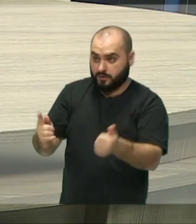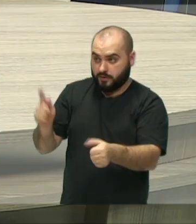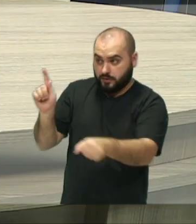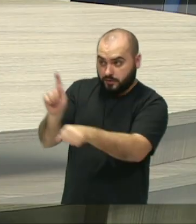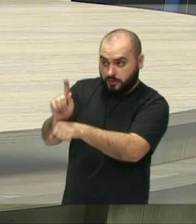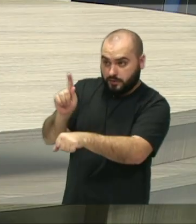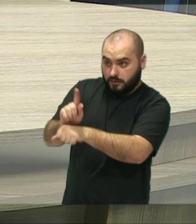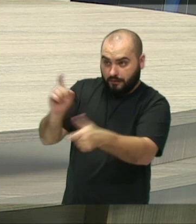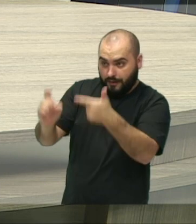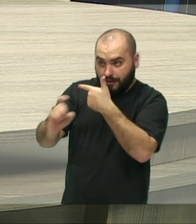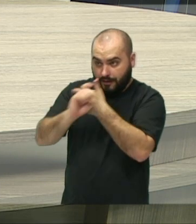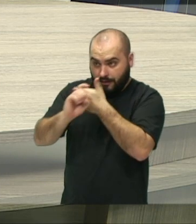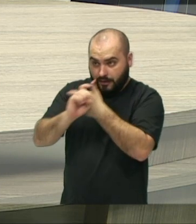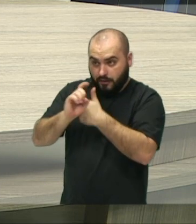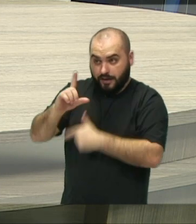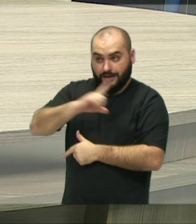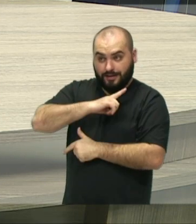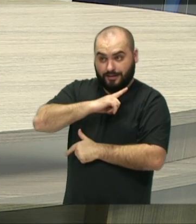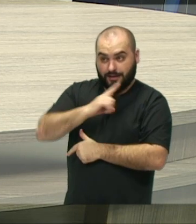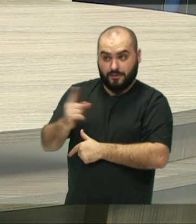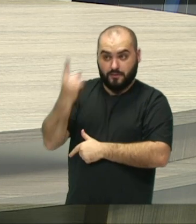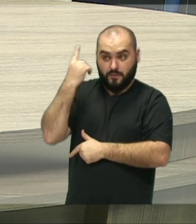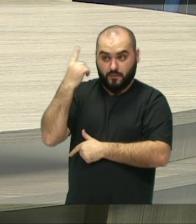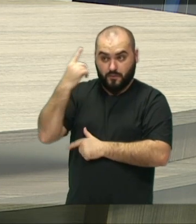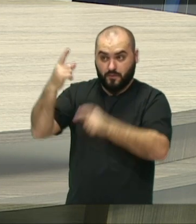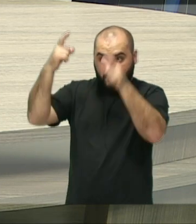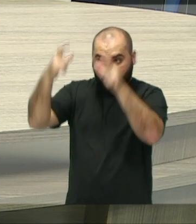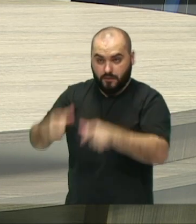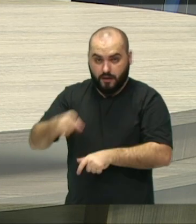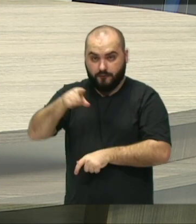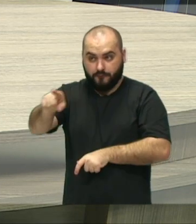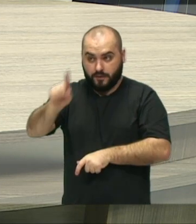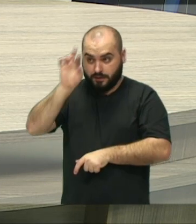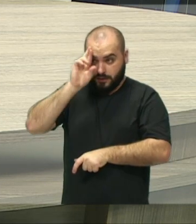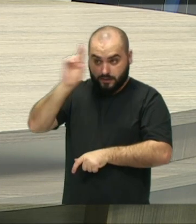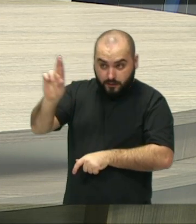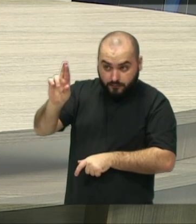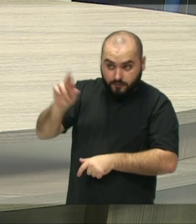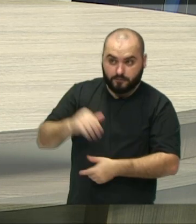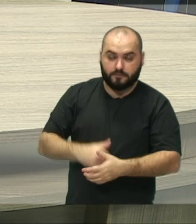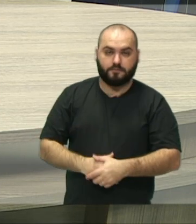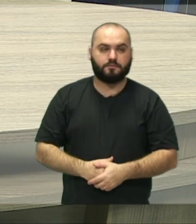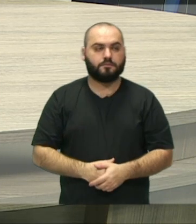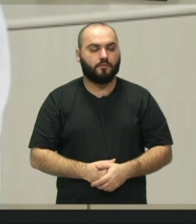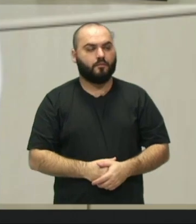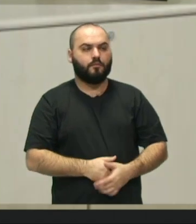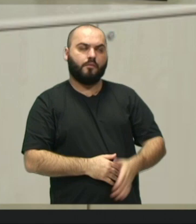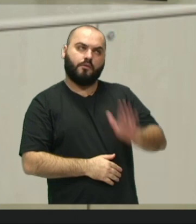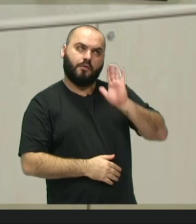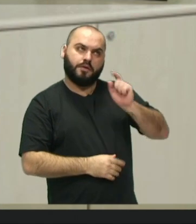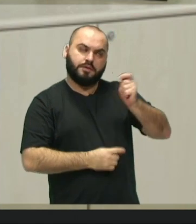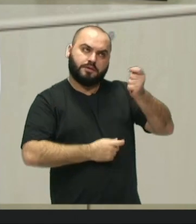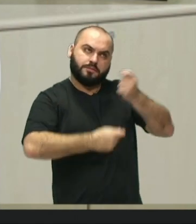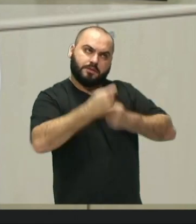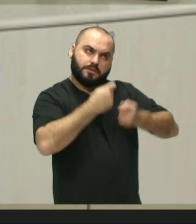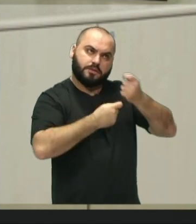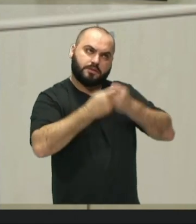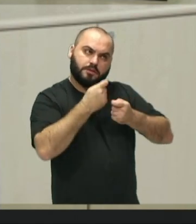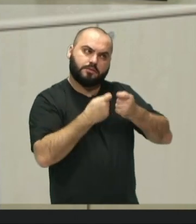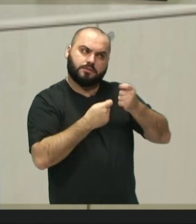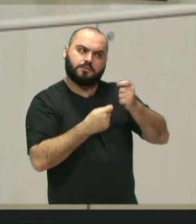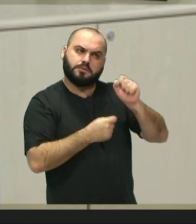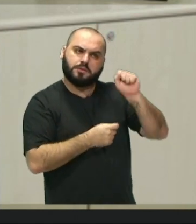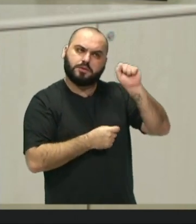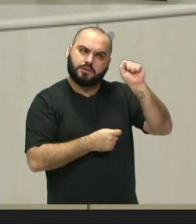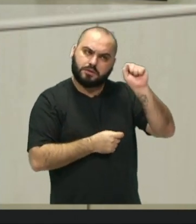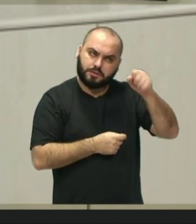executiva, que você tem um órgão para administrar. Na administração indireta, eu creio que sim, Elis.